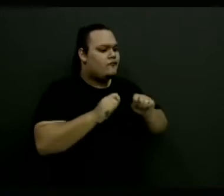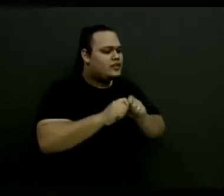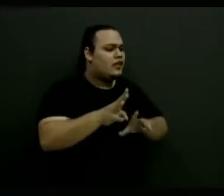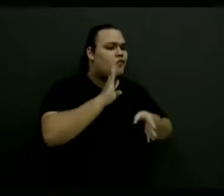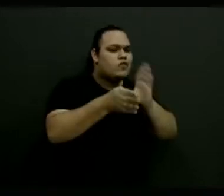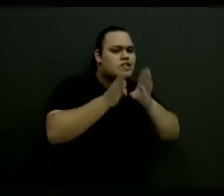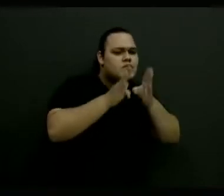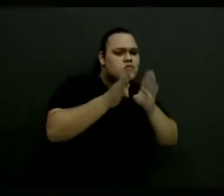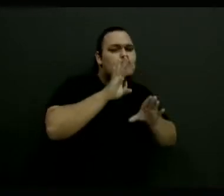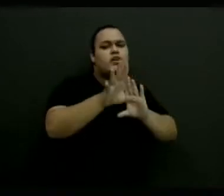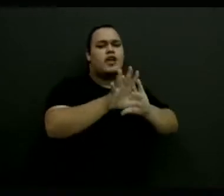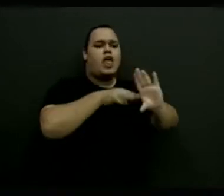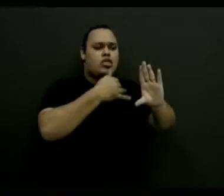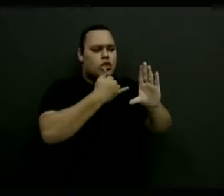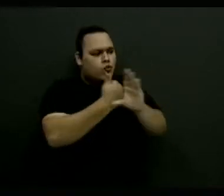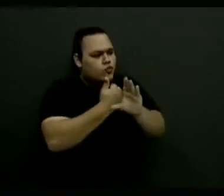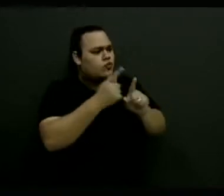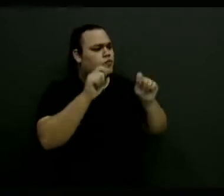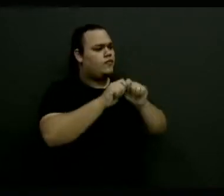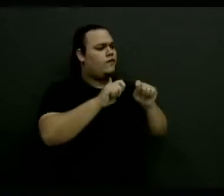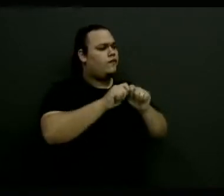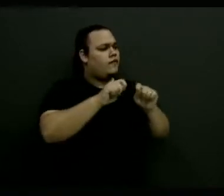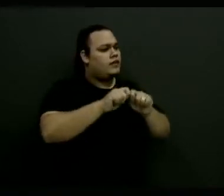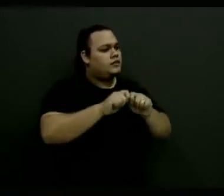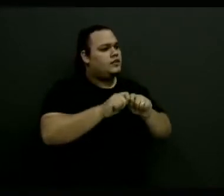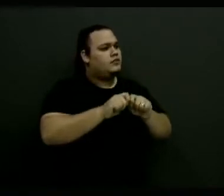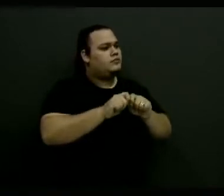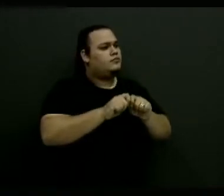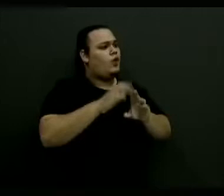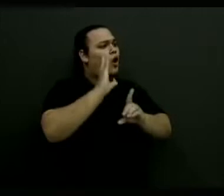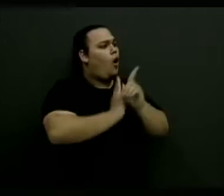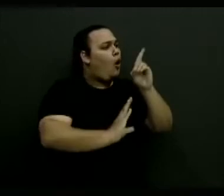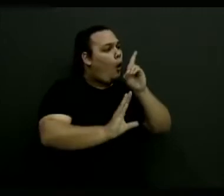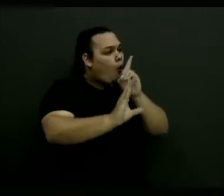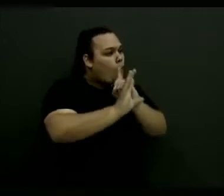YouTube. Estamos pregando às pessoas nos grupos familiares.